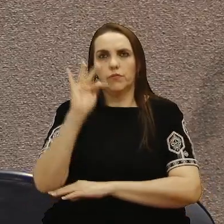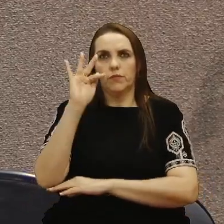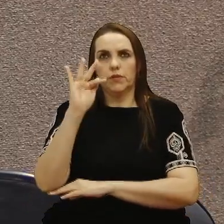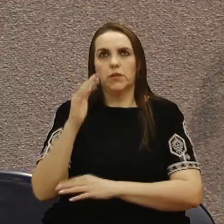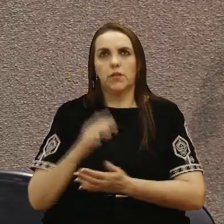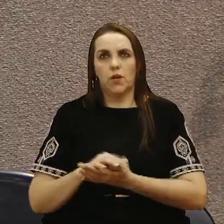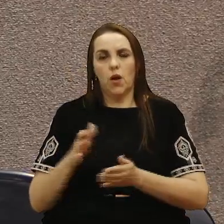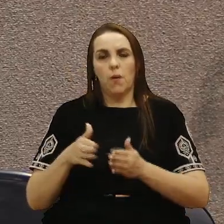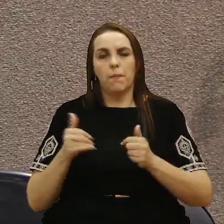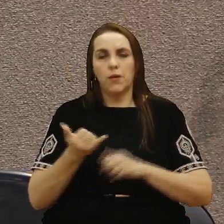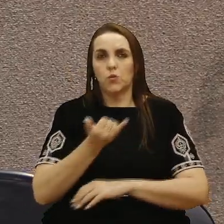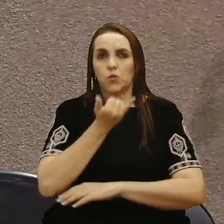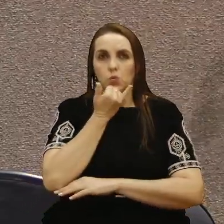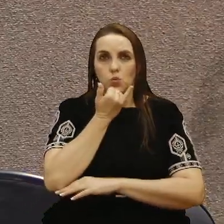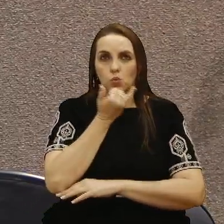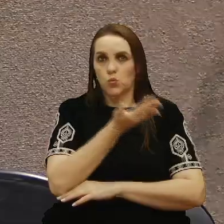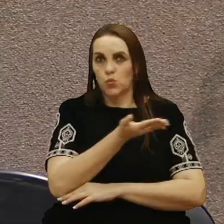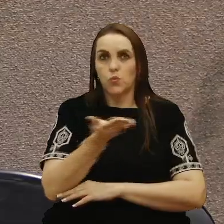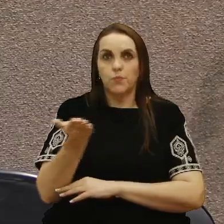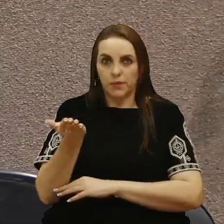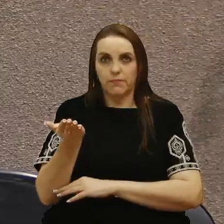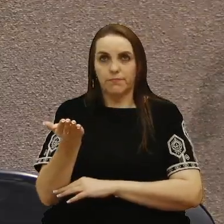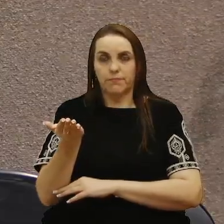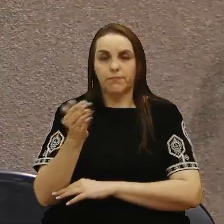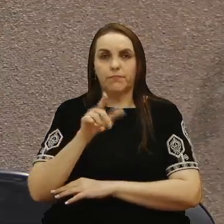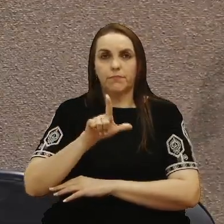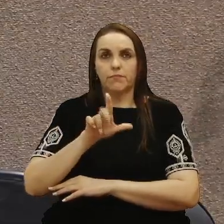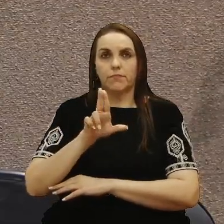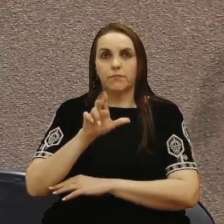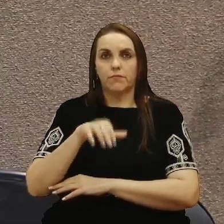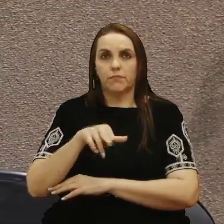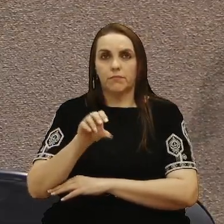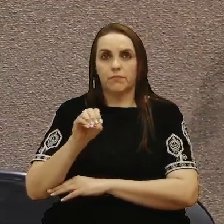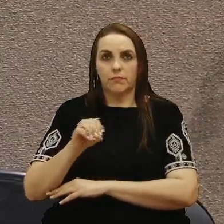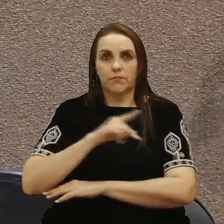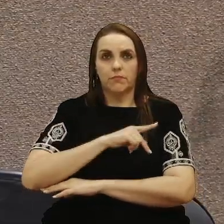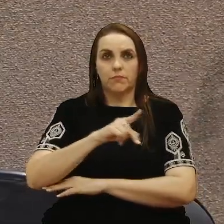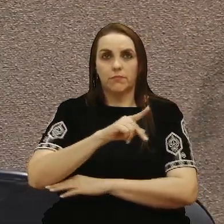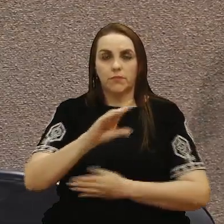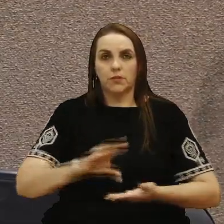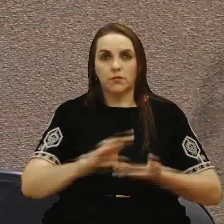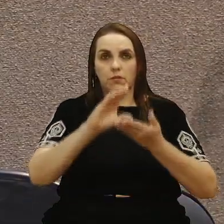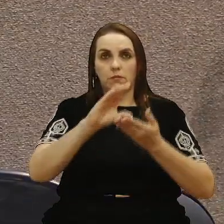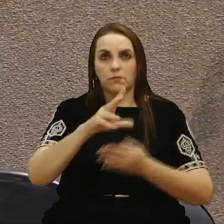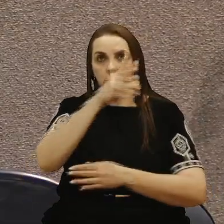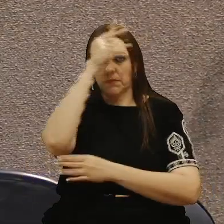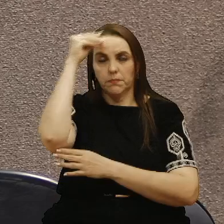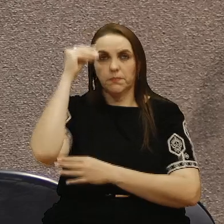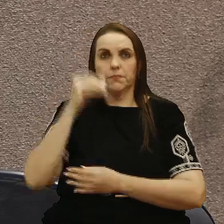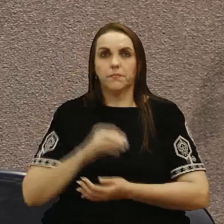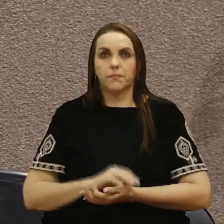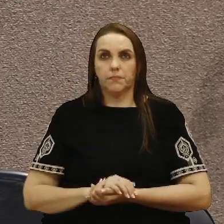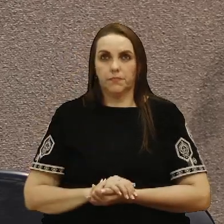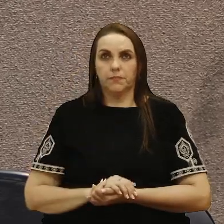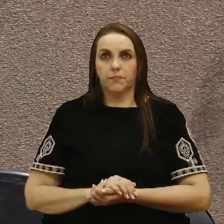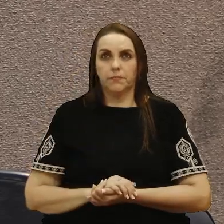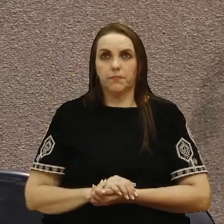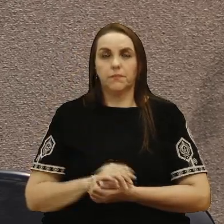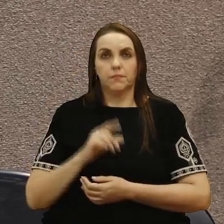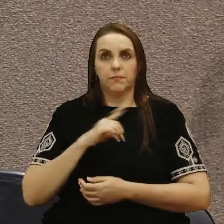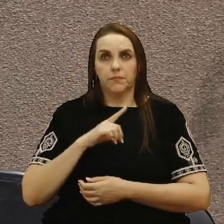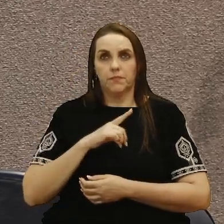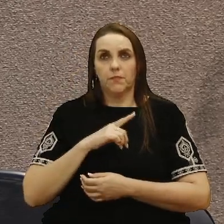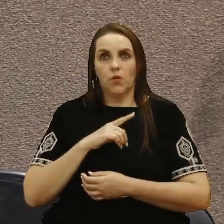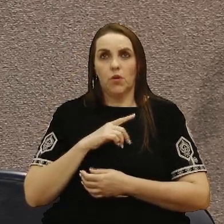eu peço desculpas ao senhor Luciano Lima da Silva, que é o presidente do Conselho Municipal, que o governo